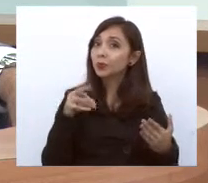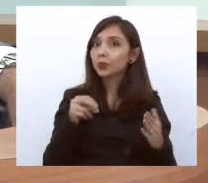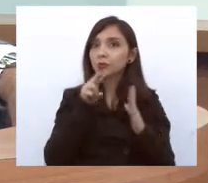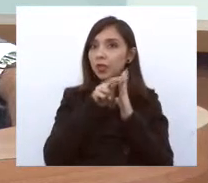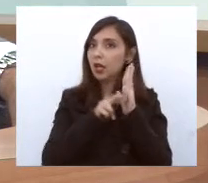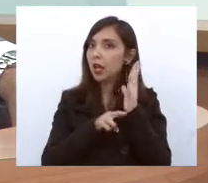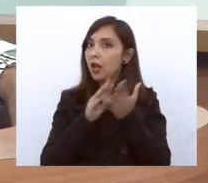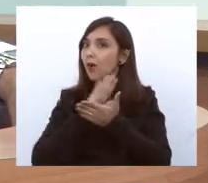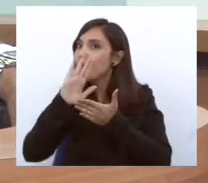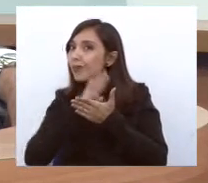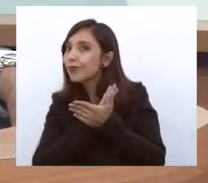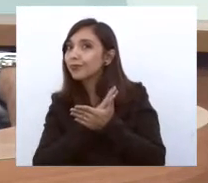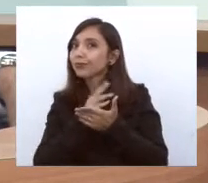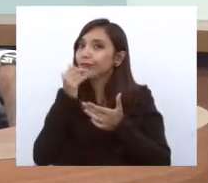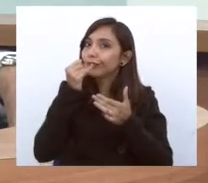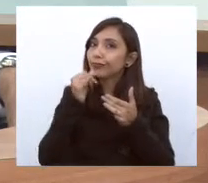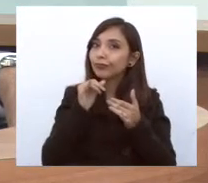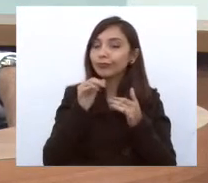tem exceção.